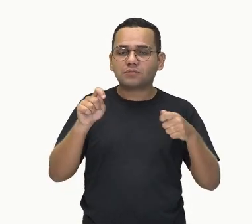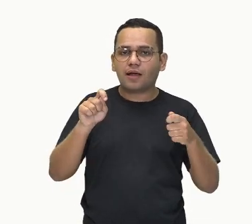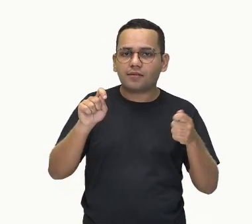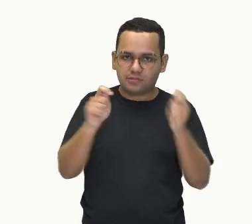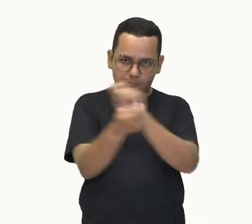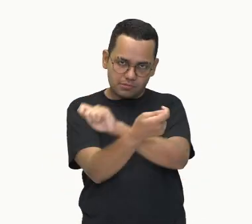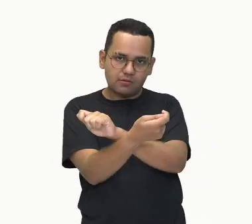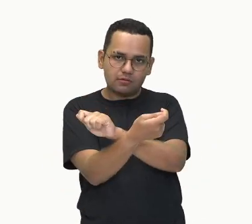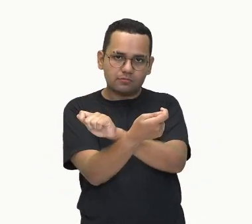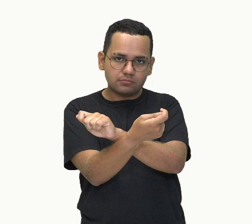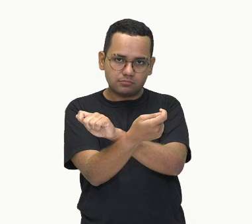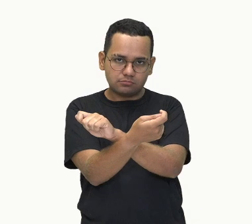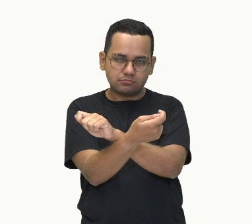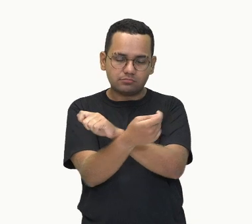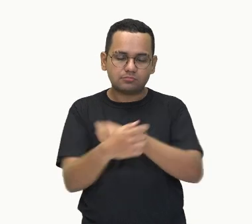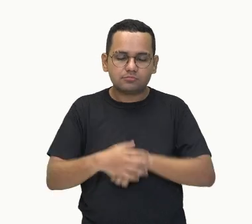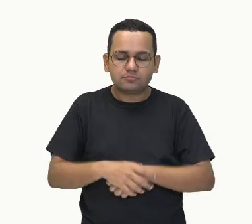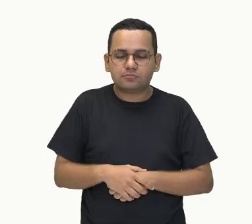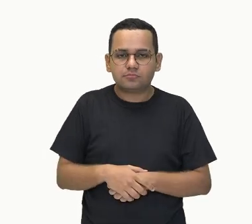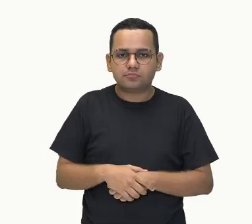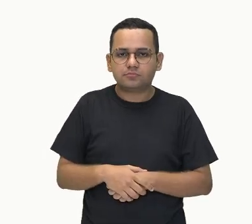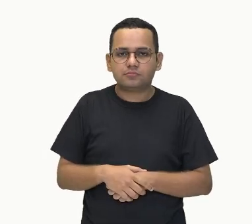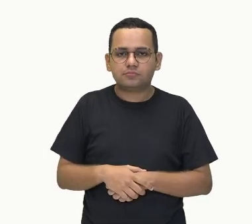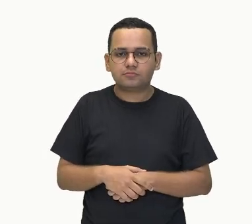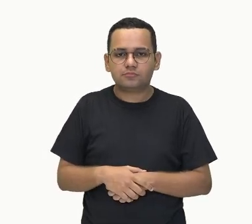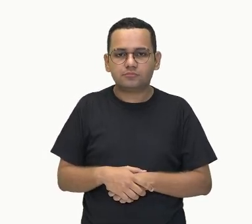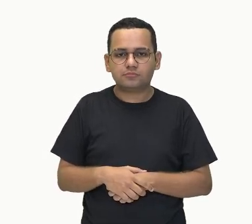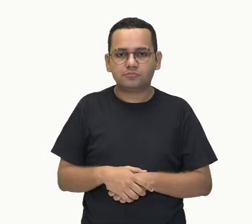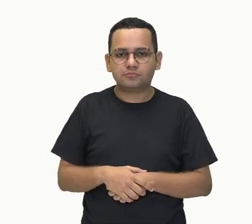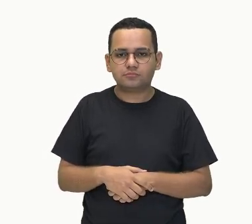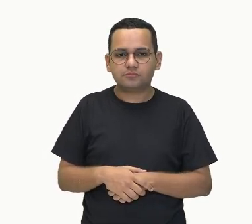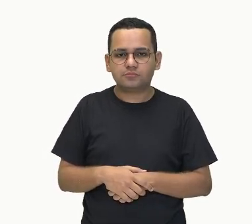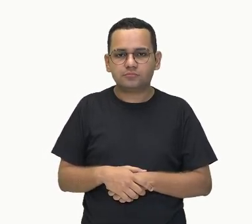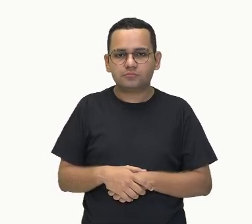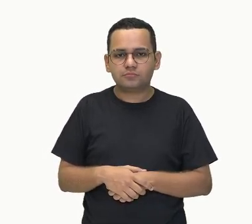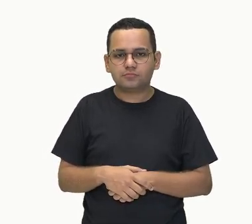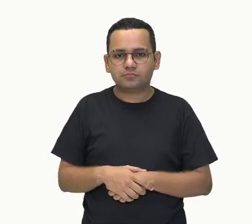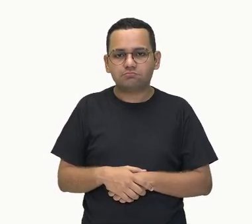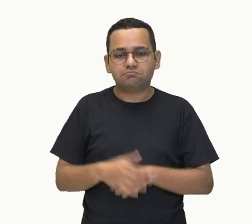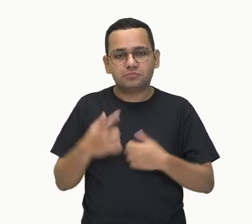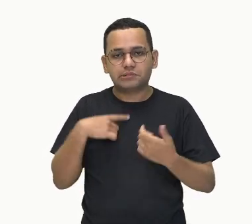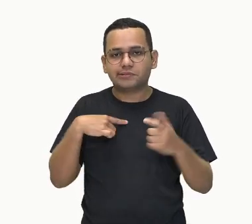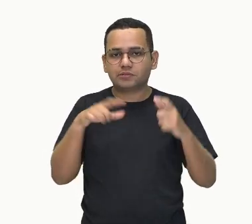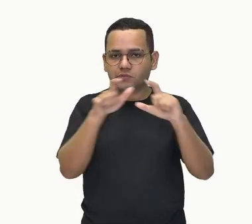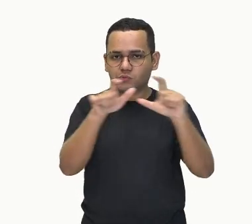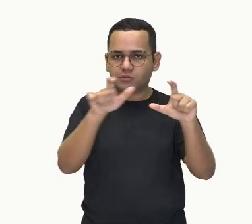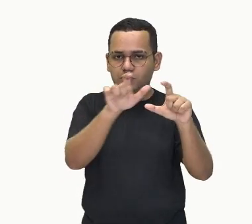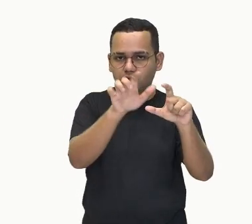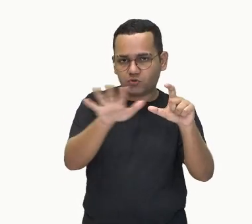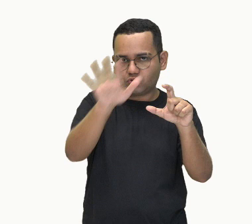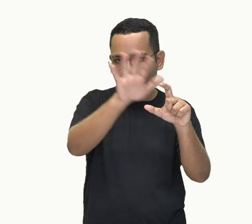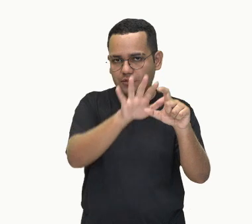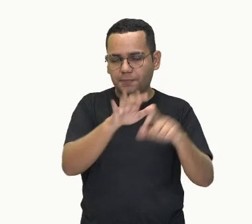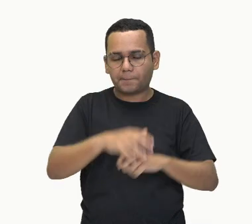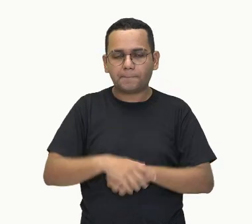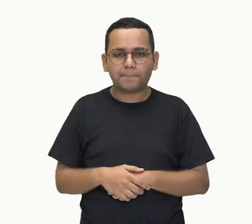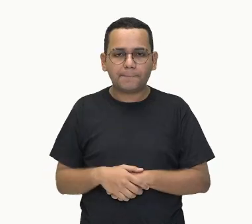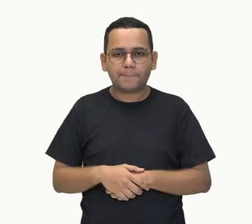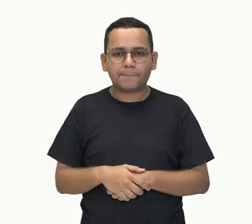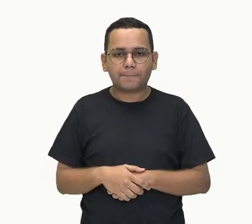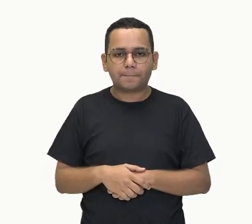vamos modificar, então, essa equação, que é chamada aí de equação geral, e nós vamos para